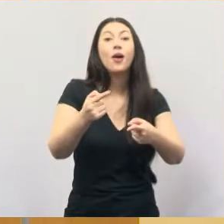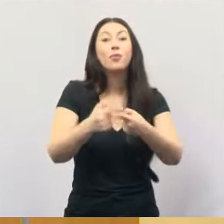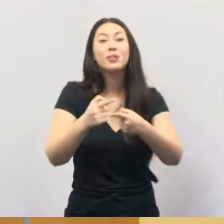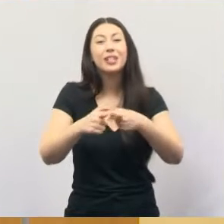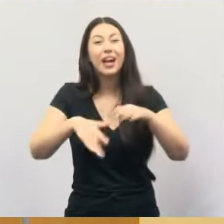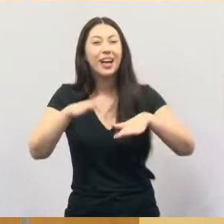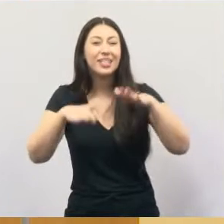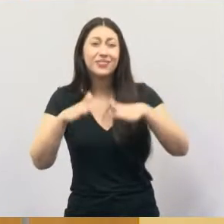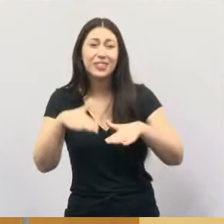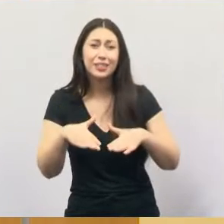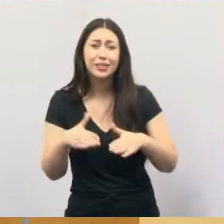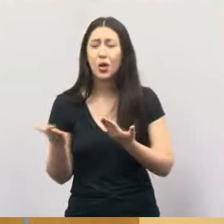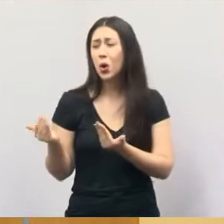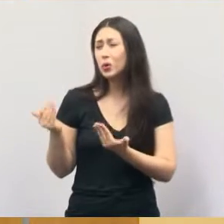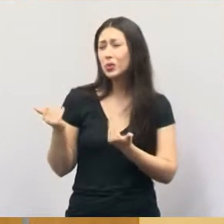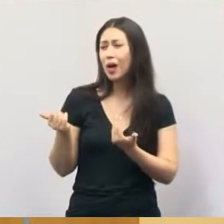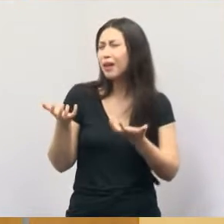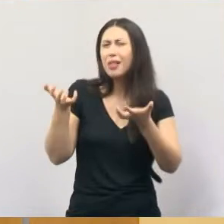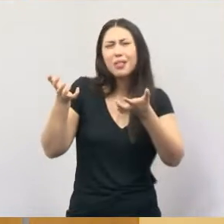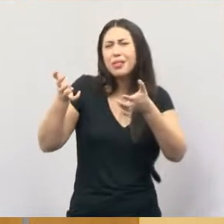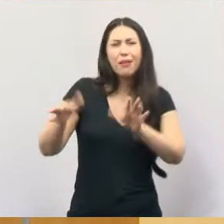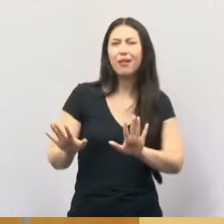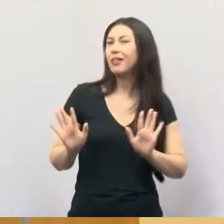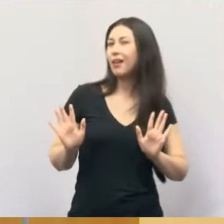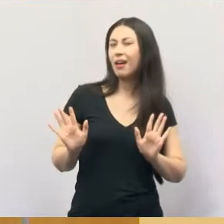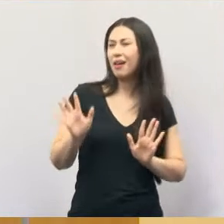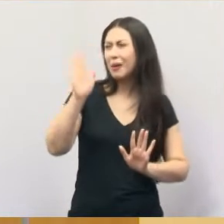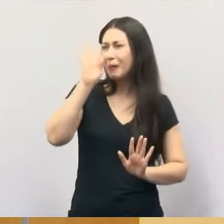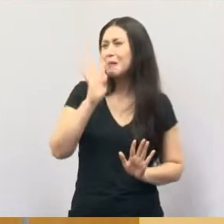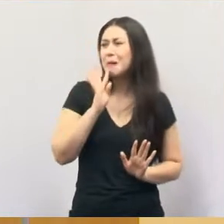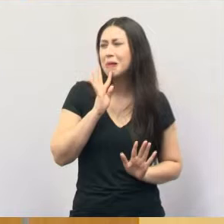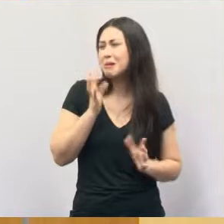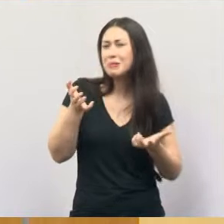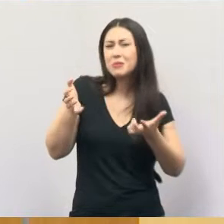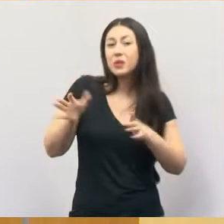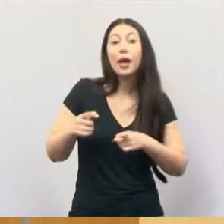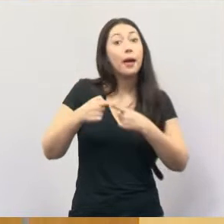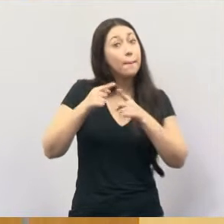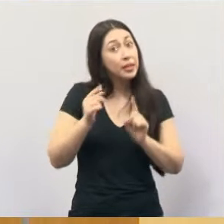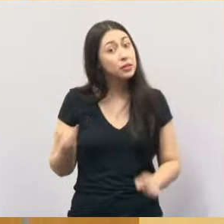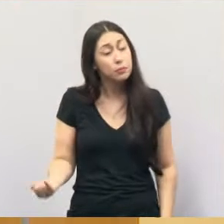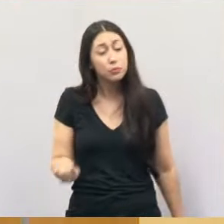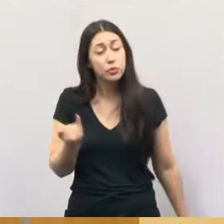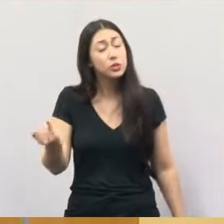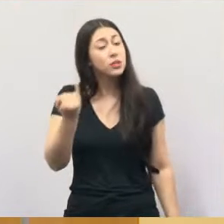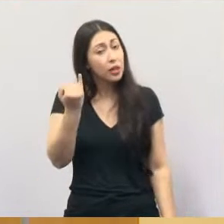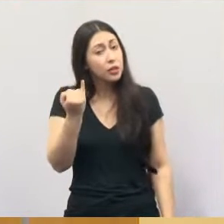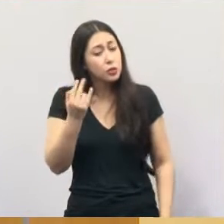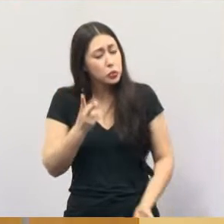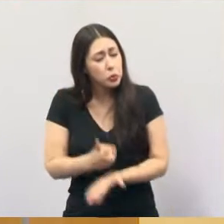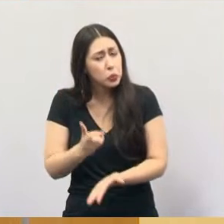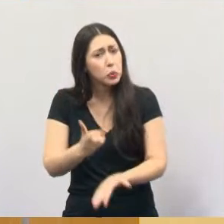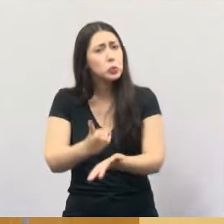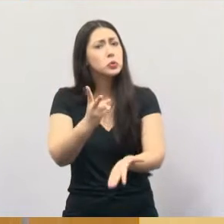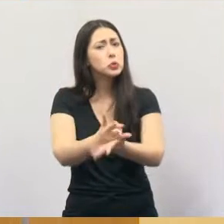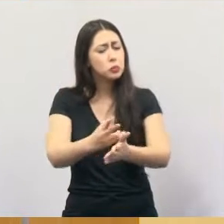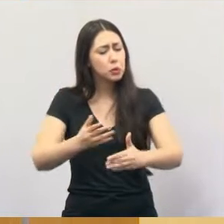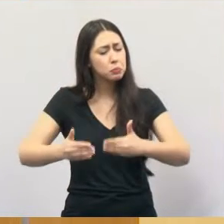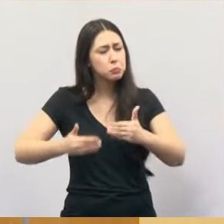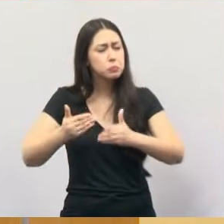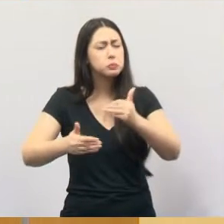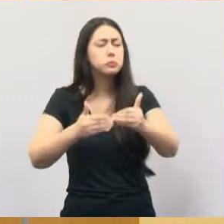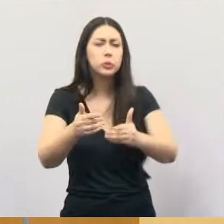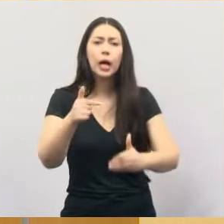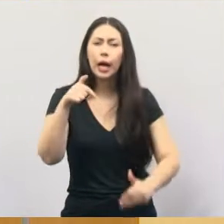um desinteresse pela juventude com relação a esse tipo de cultura que é fundamental, né, aqui na nossa